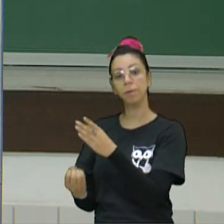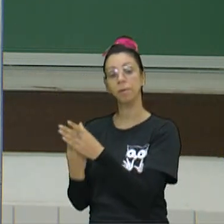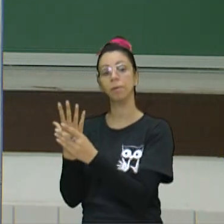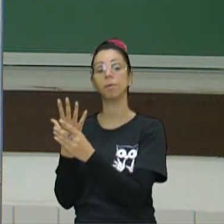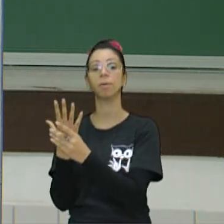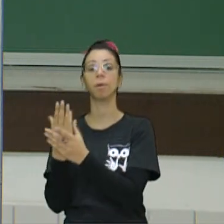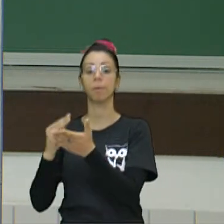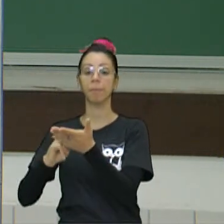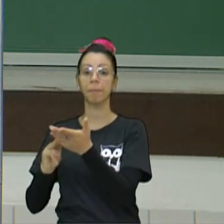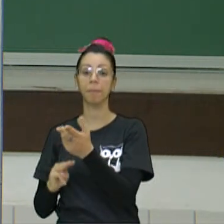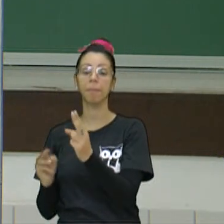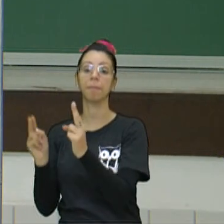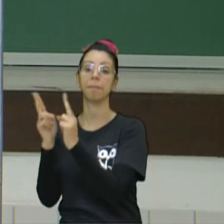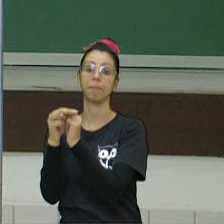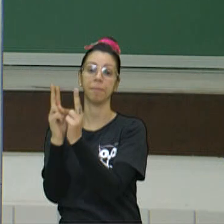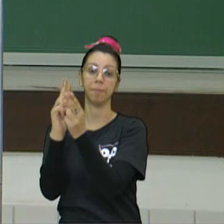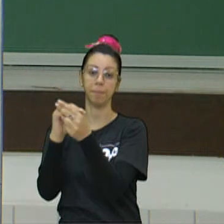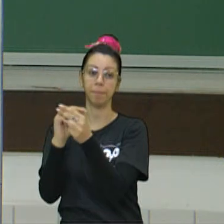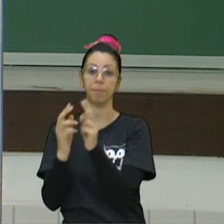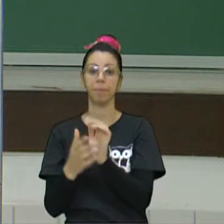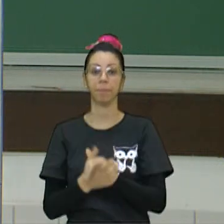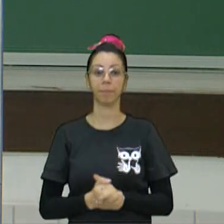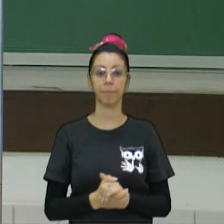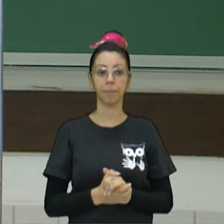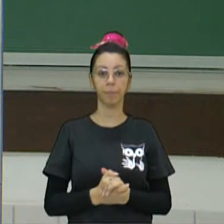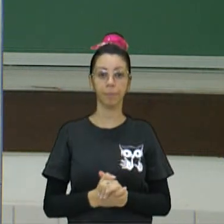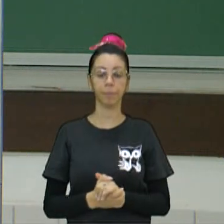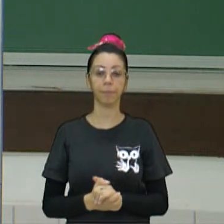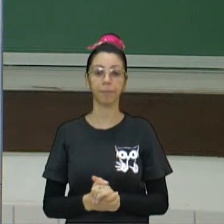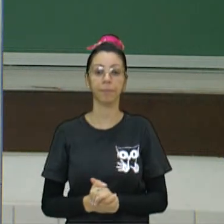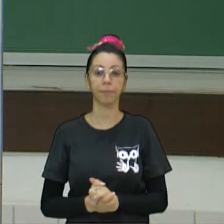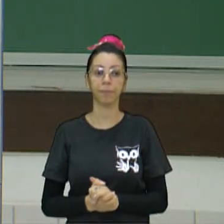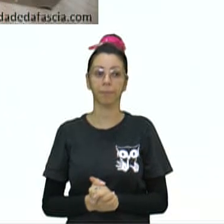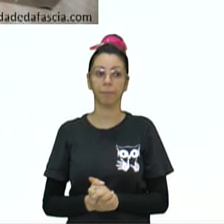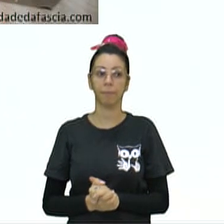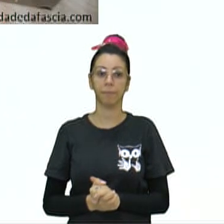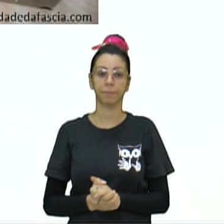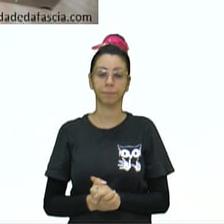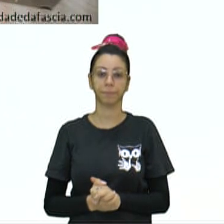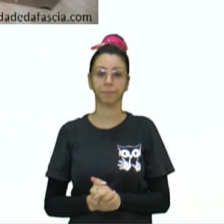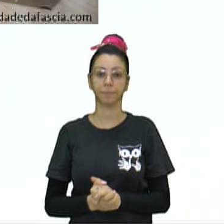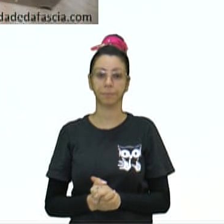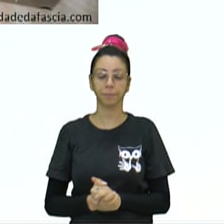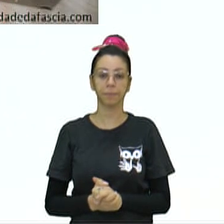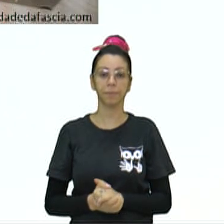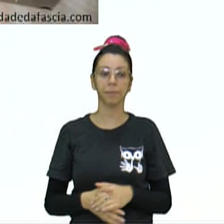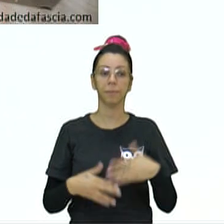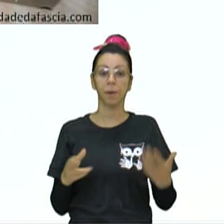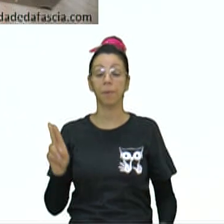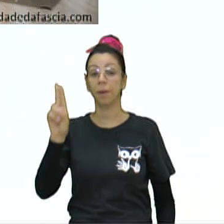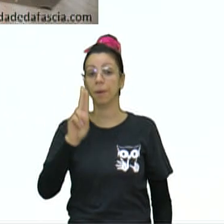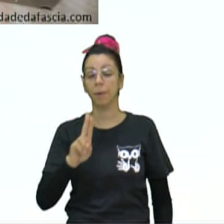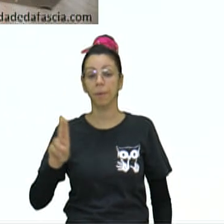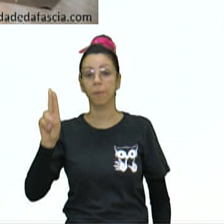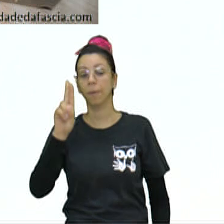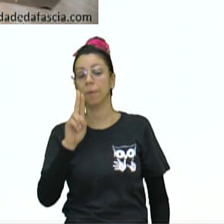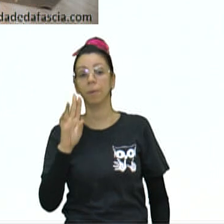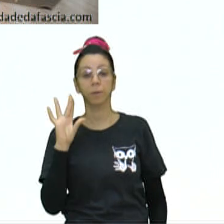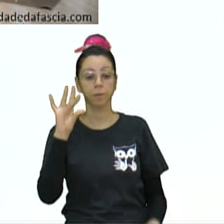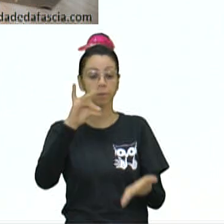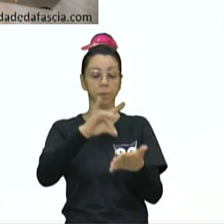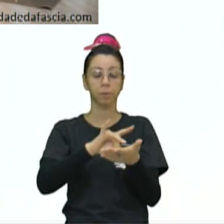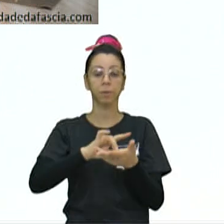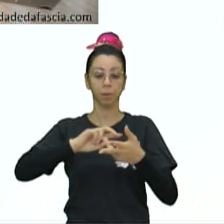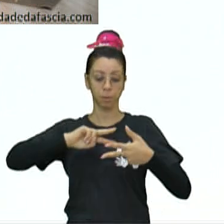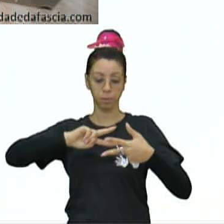nova modalidade, que é o Pilates. Ele busca o uso mais eficiente e consciente possível dos